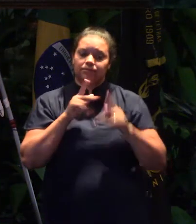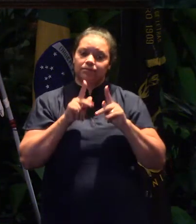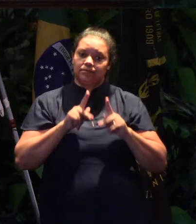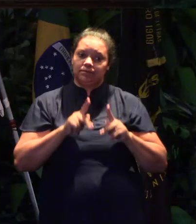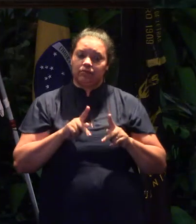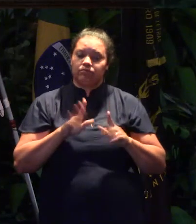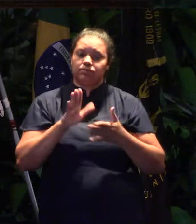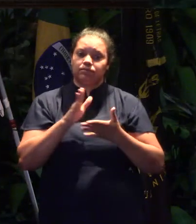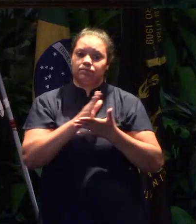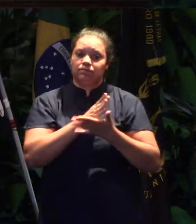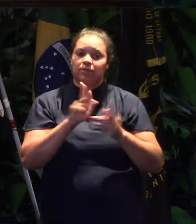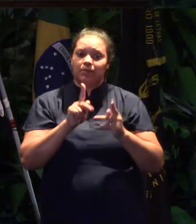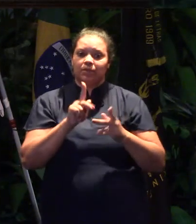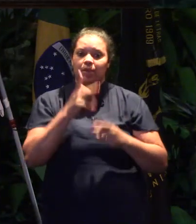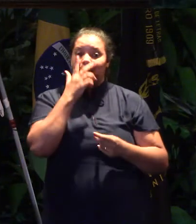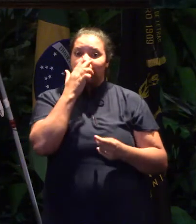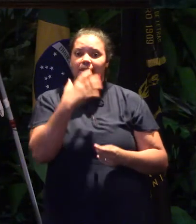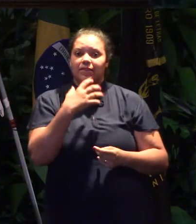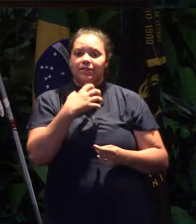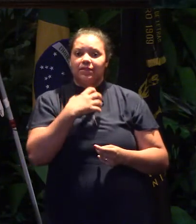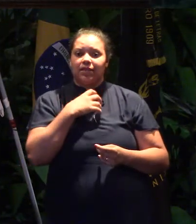alguém consegue antecipar, né,